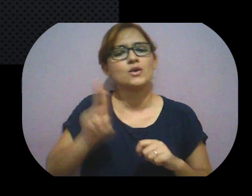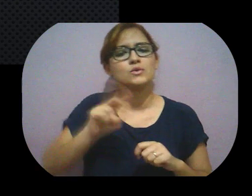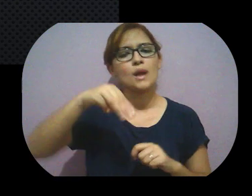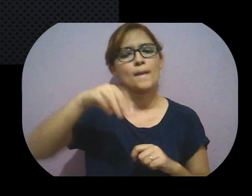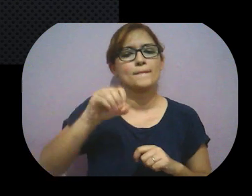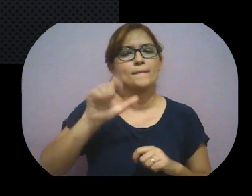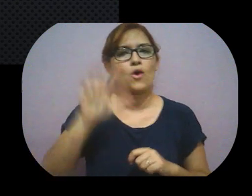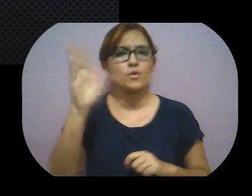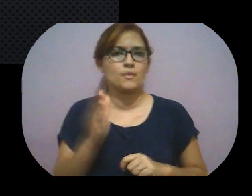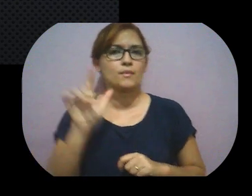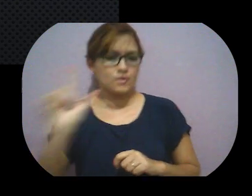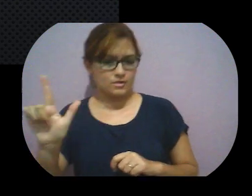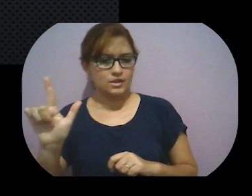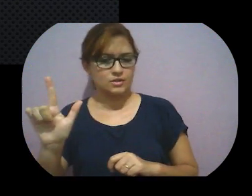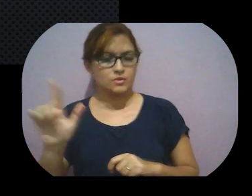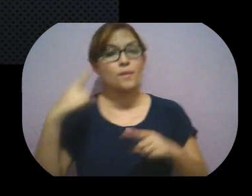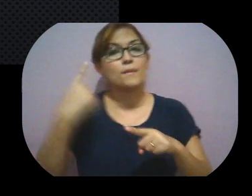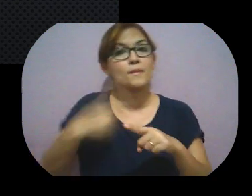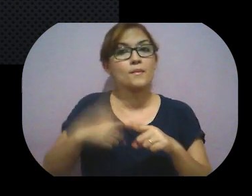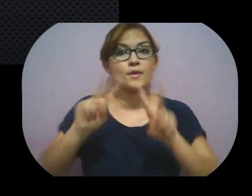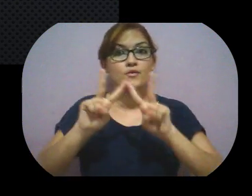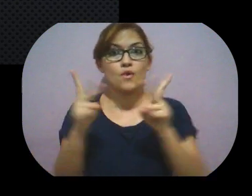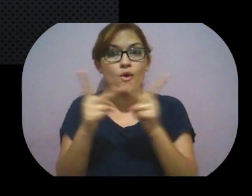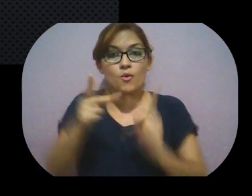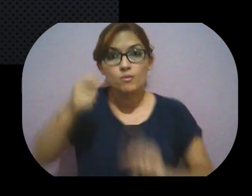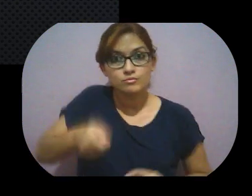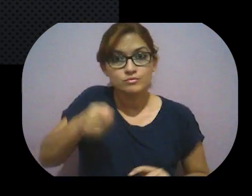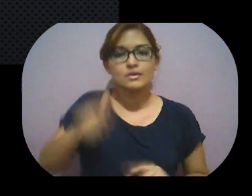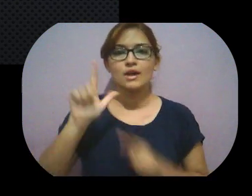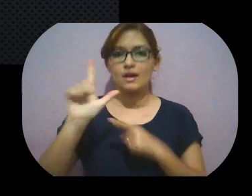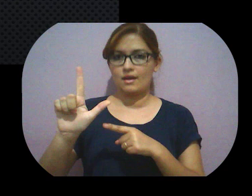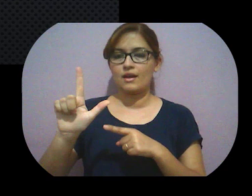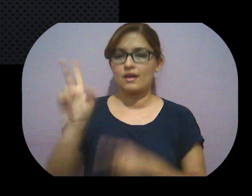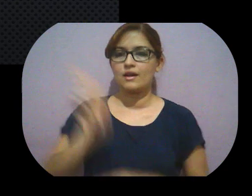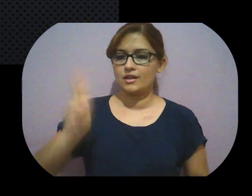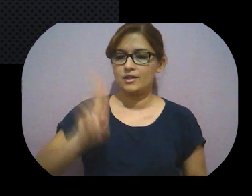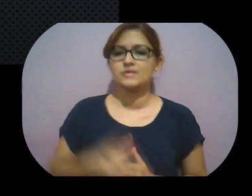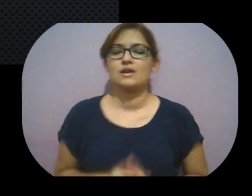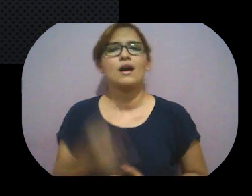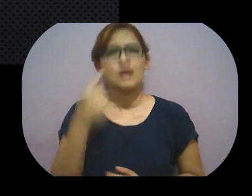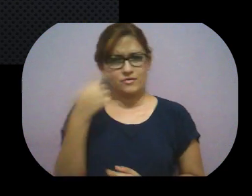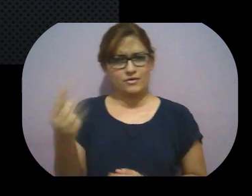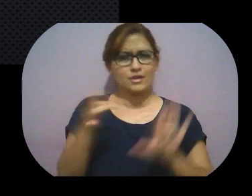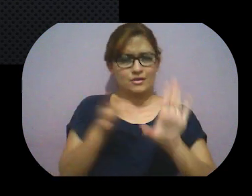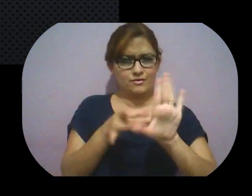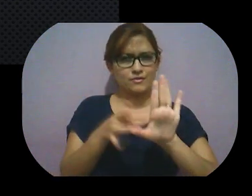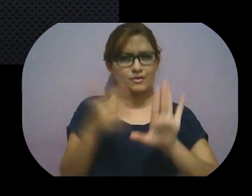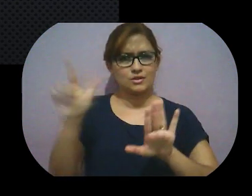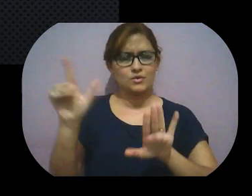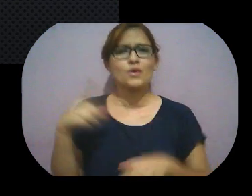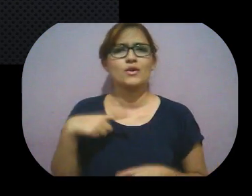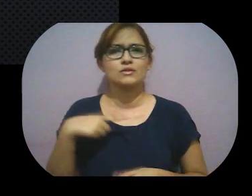unidade física tem que ser mol por litro, porque aqui é molaridade. Nós temos aqui uma vidraria utilizada